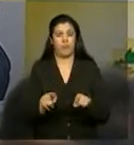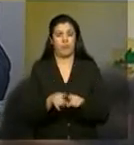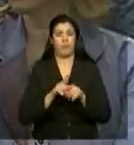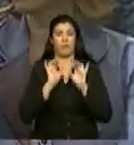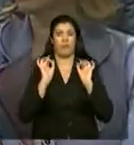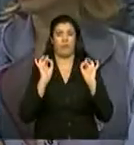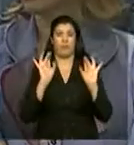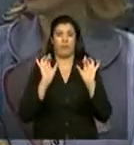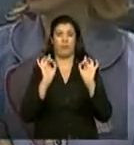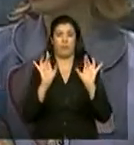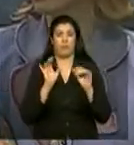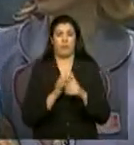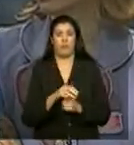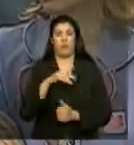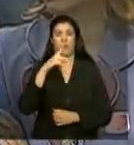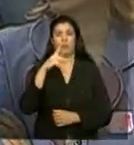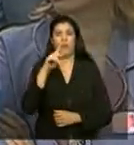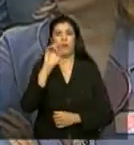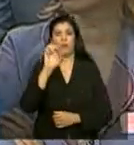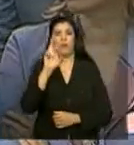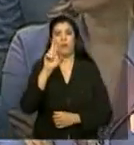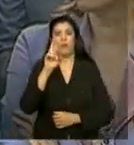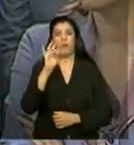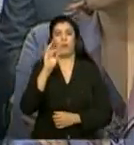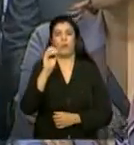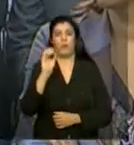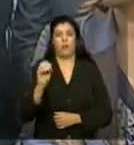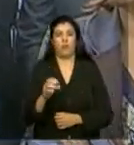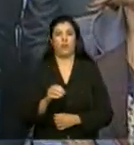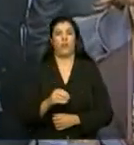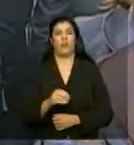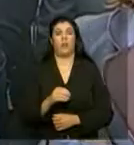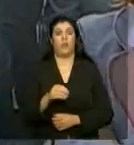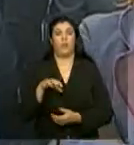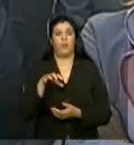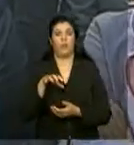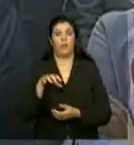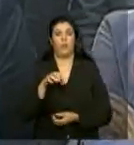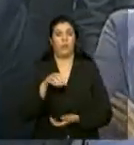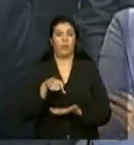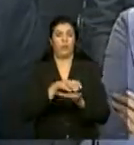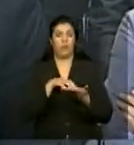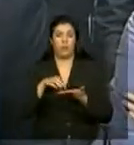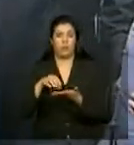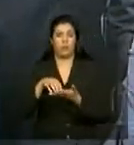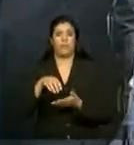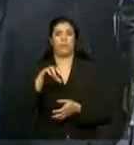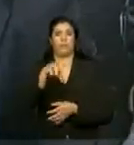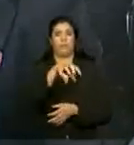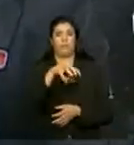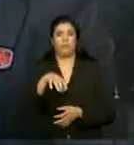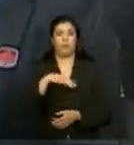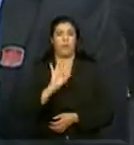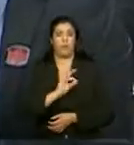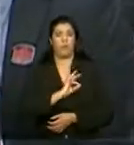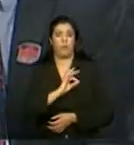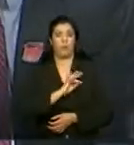aos peritos do departamento de polícia federal que tiveram uma dedicação